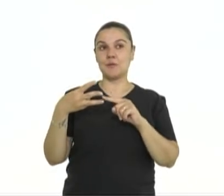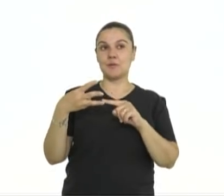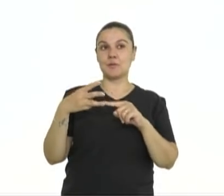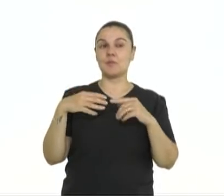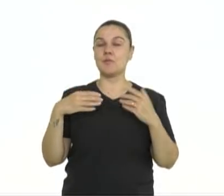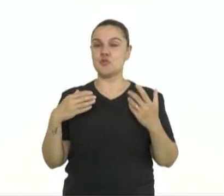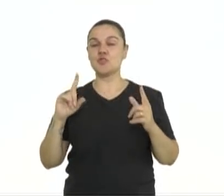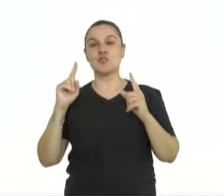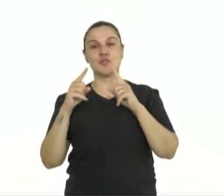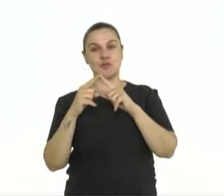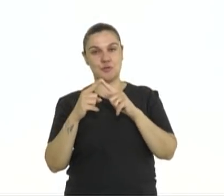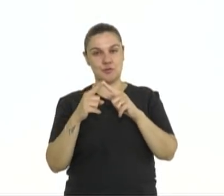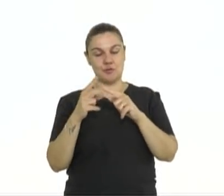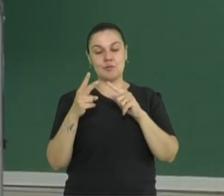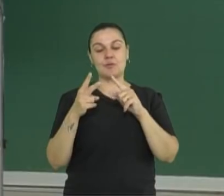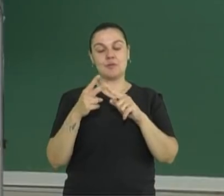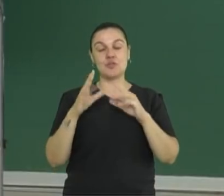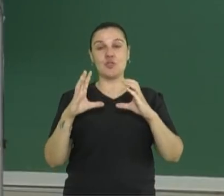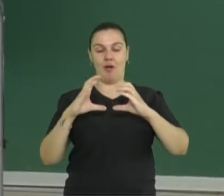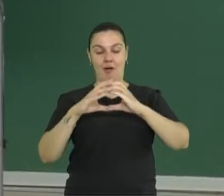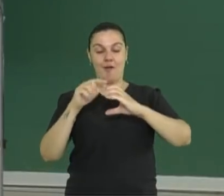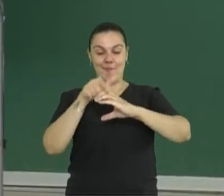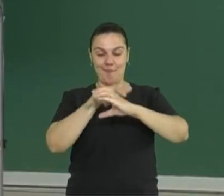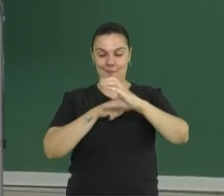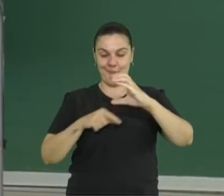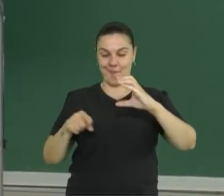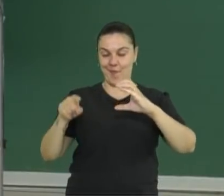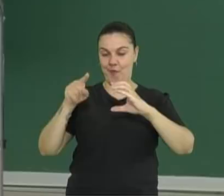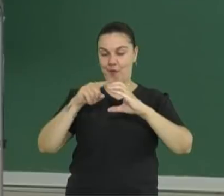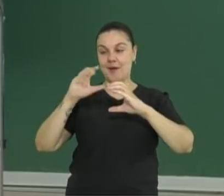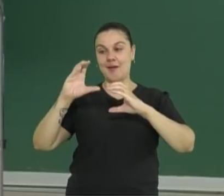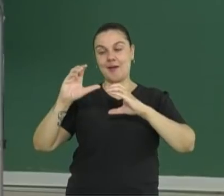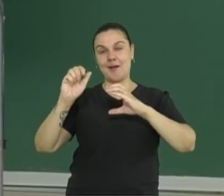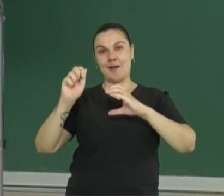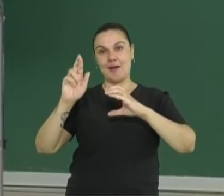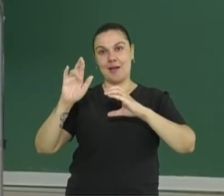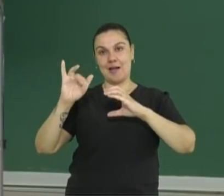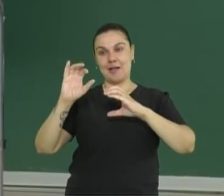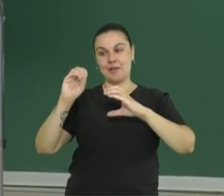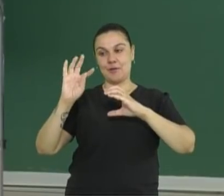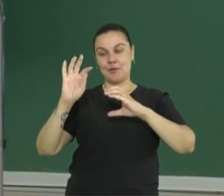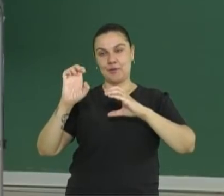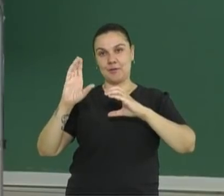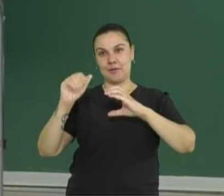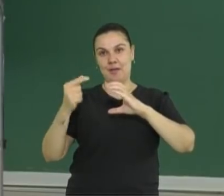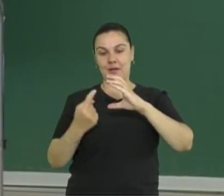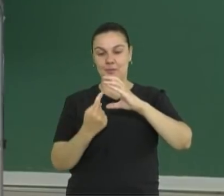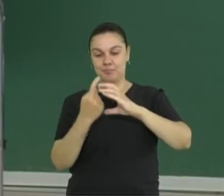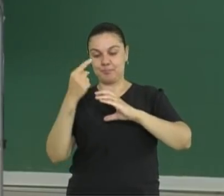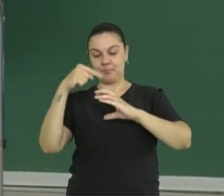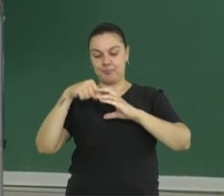estrutura. Já falamos mais externamente, carioteca, com poros, a substância